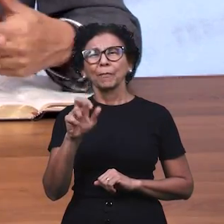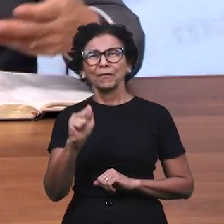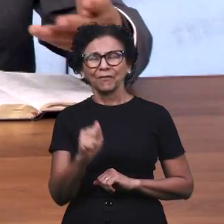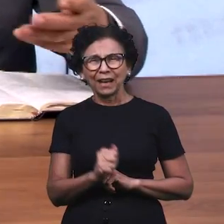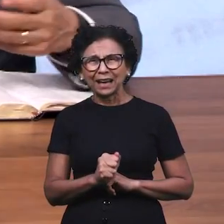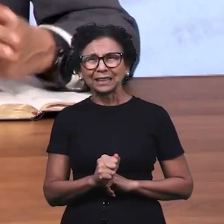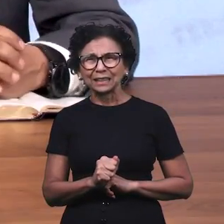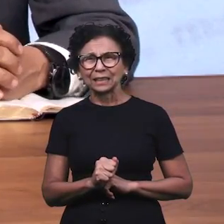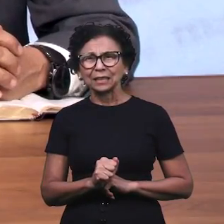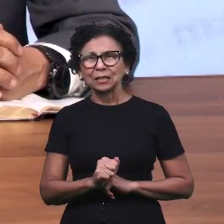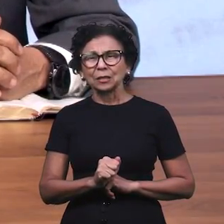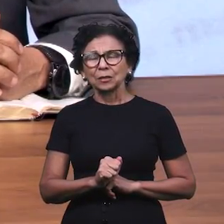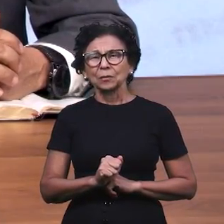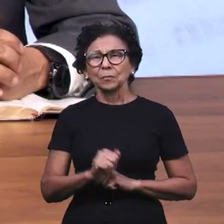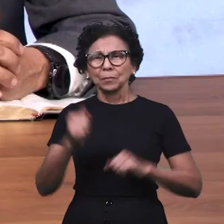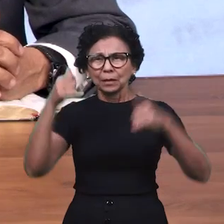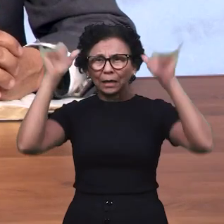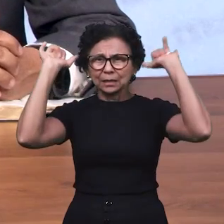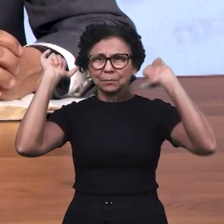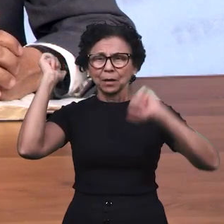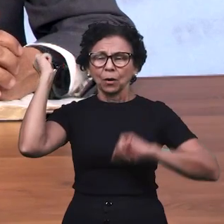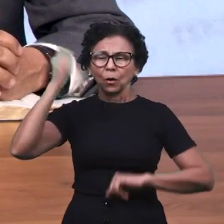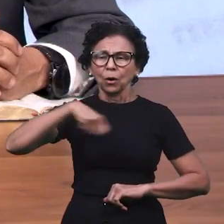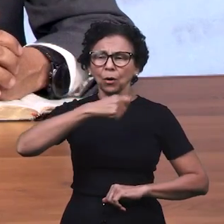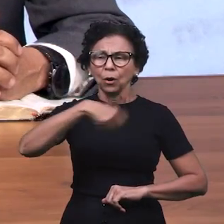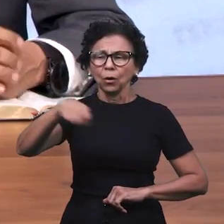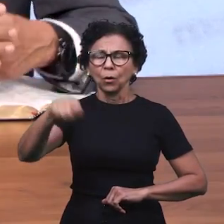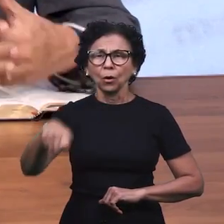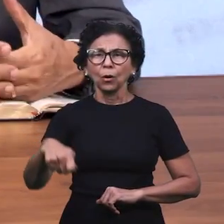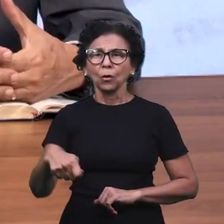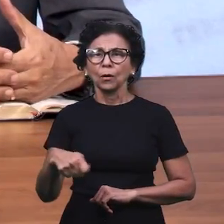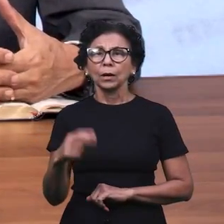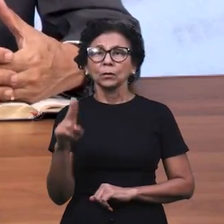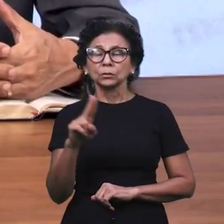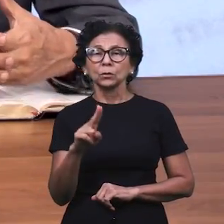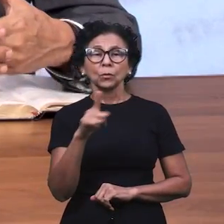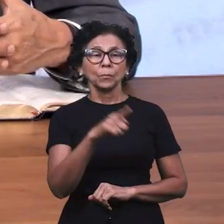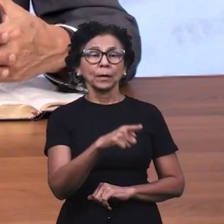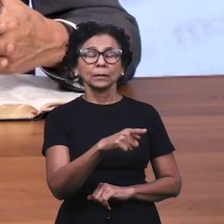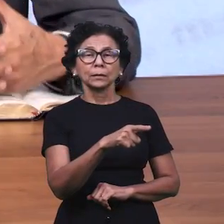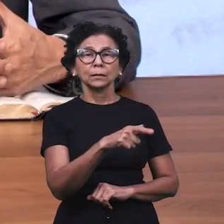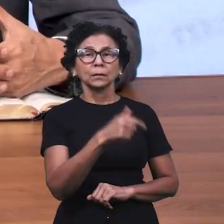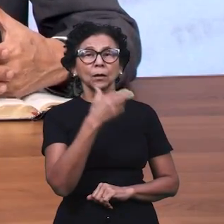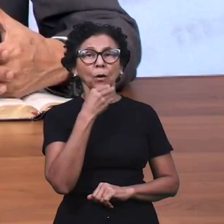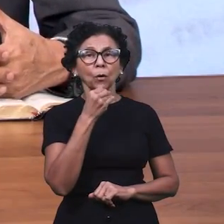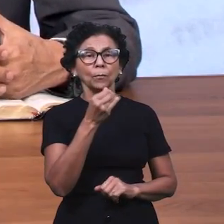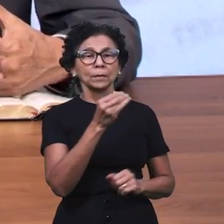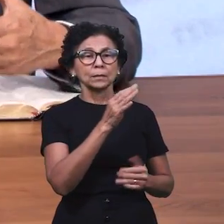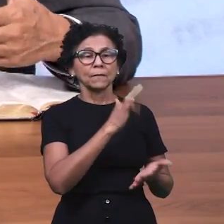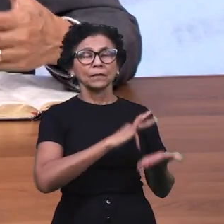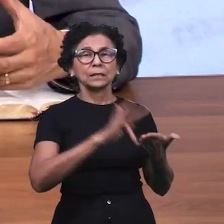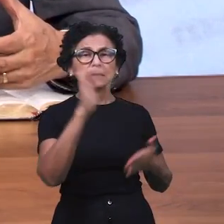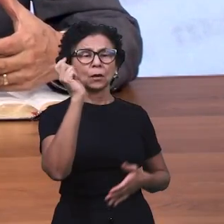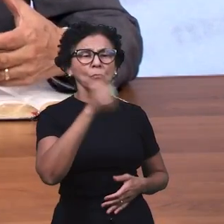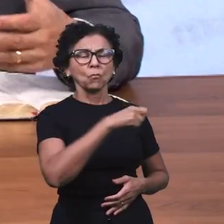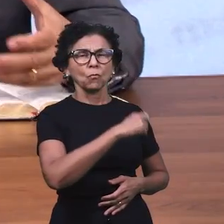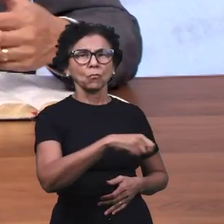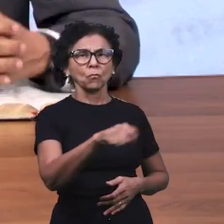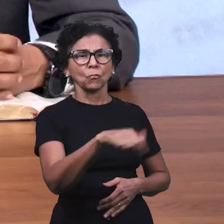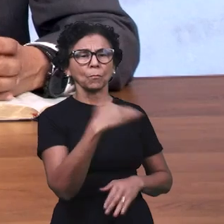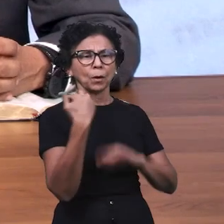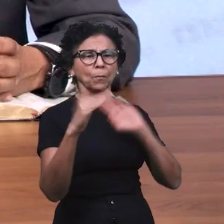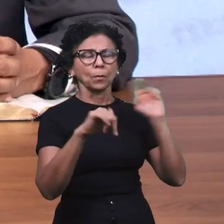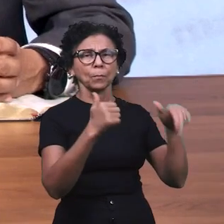matar 600 homens filisteus. Jael, uma mulher, usou um martelo e